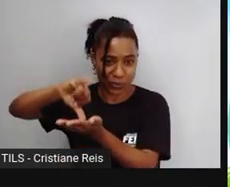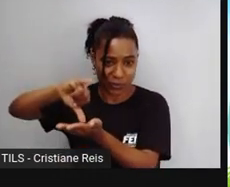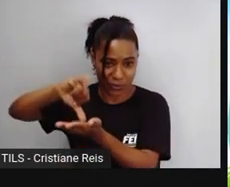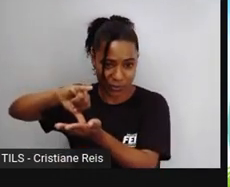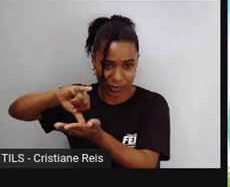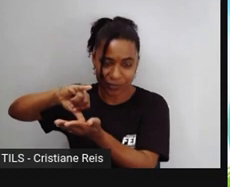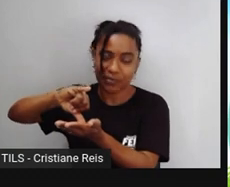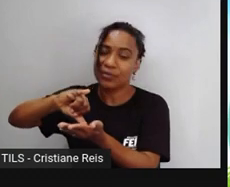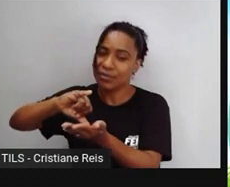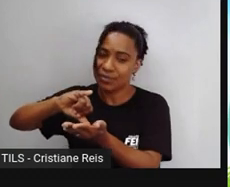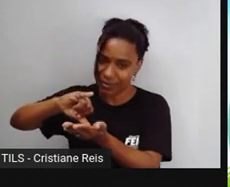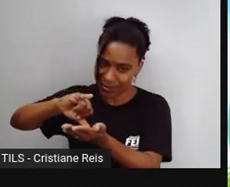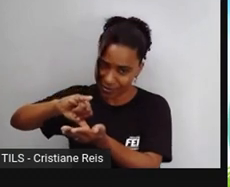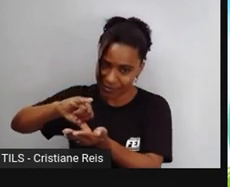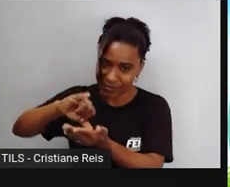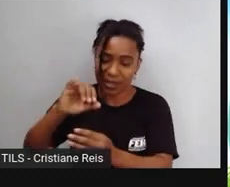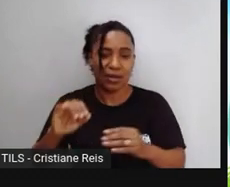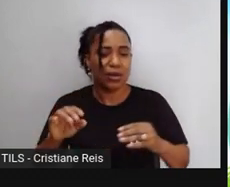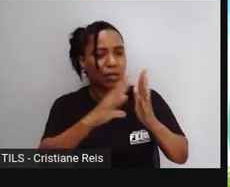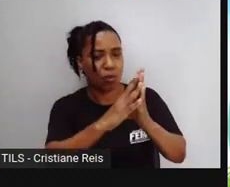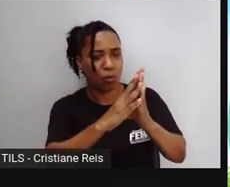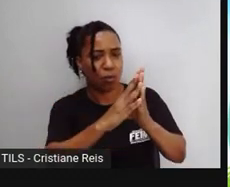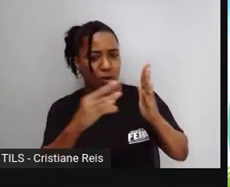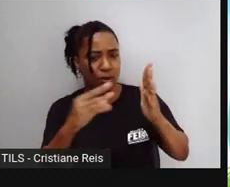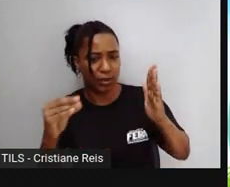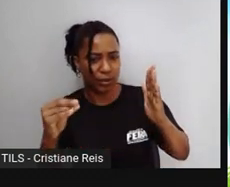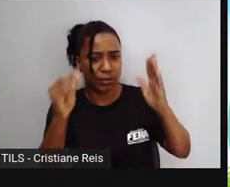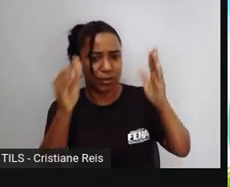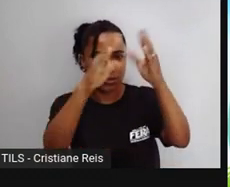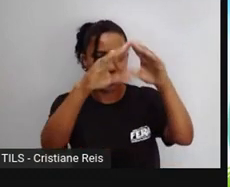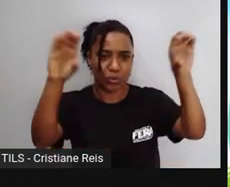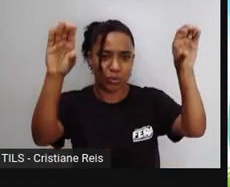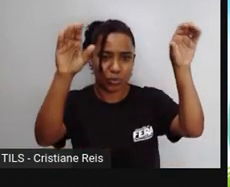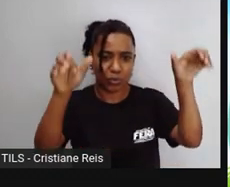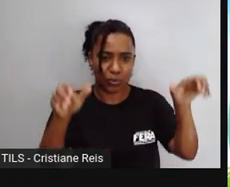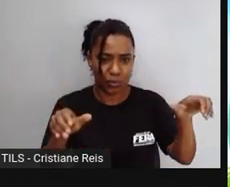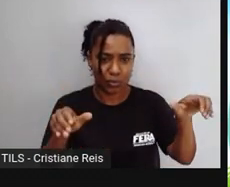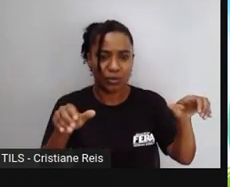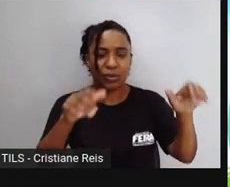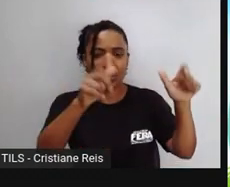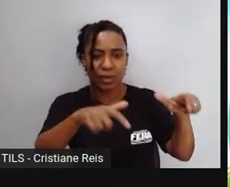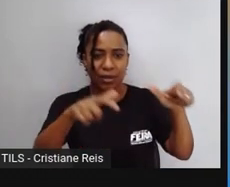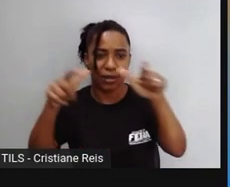das casas também mudam de acordo com essa localização. Ok?